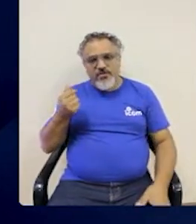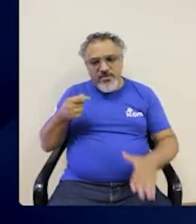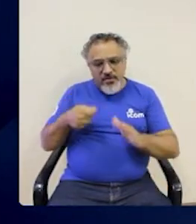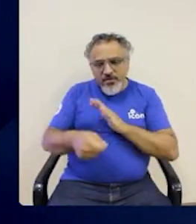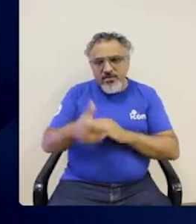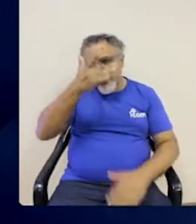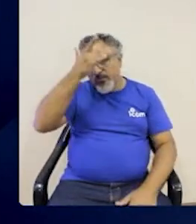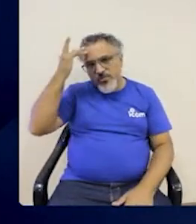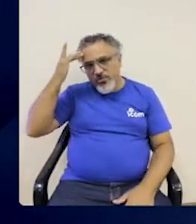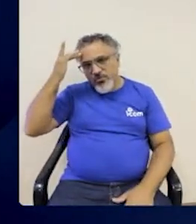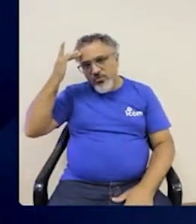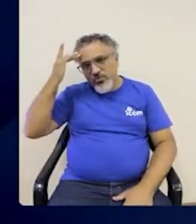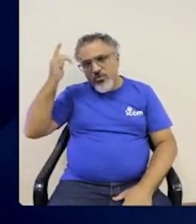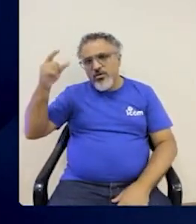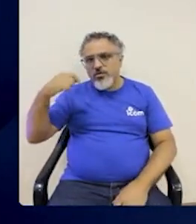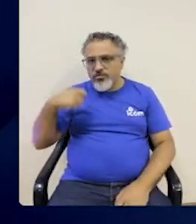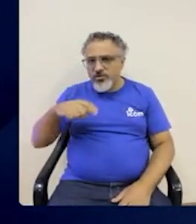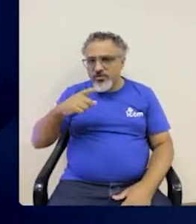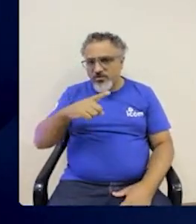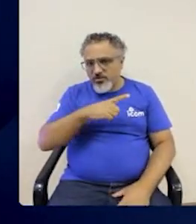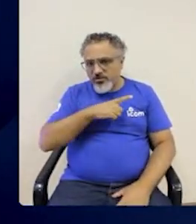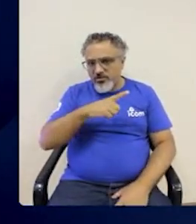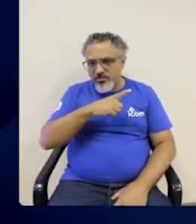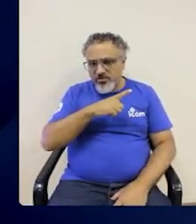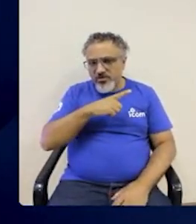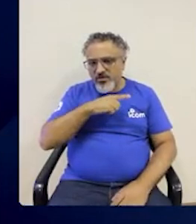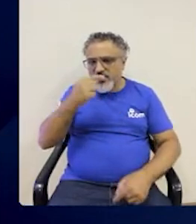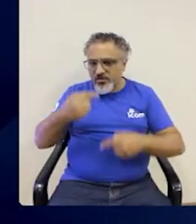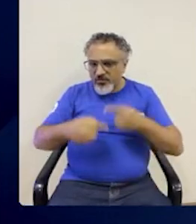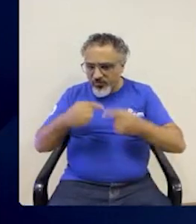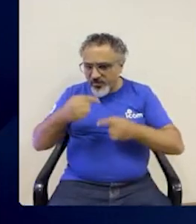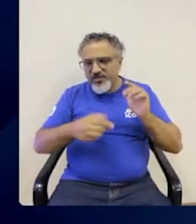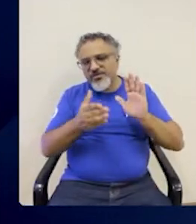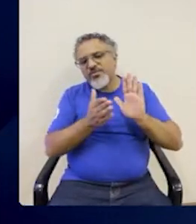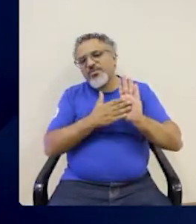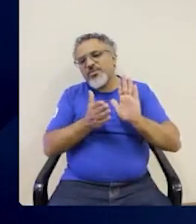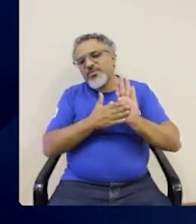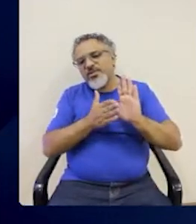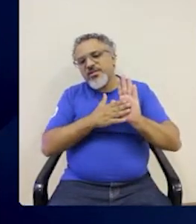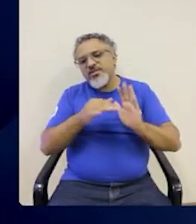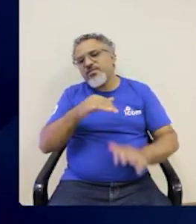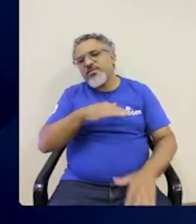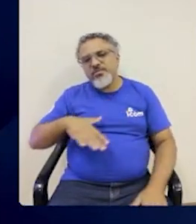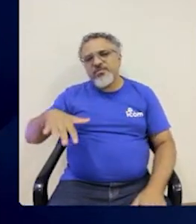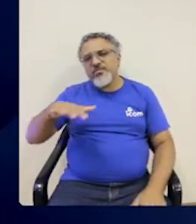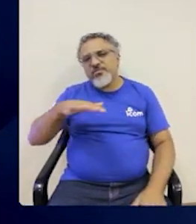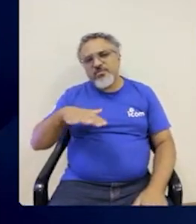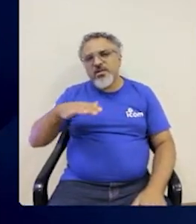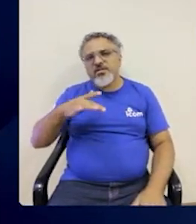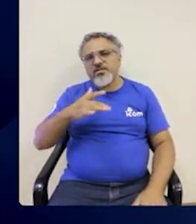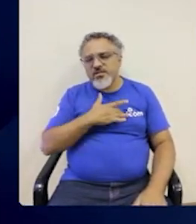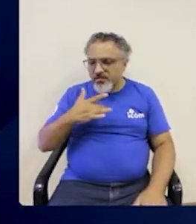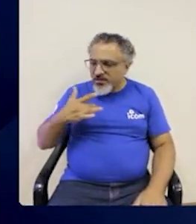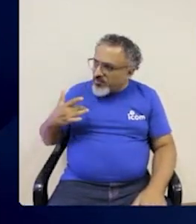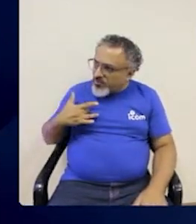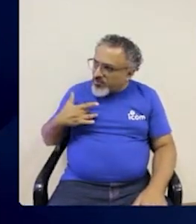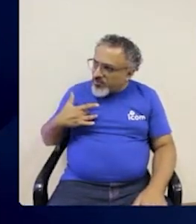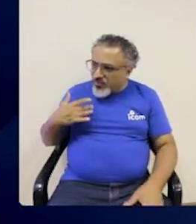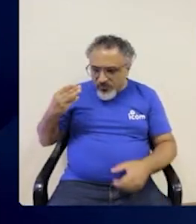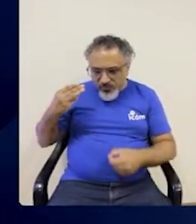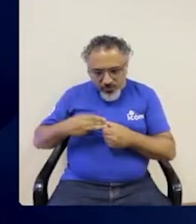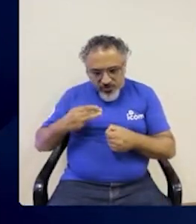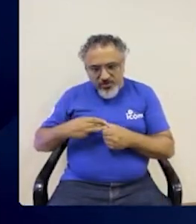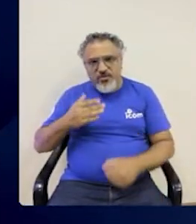de pessoas, eu preciso ter para implantar aquela política que eu estou propondo no âmbito do Ministério da Saúde ou no município em que eu sou